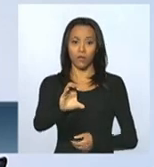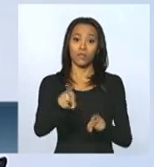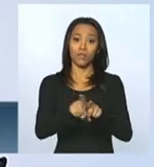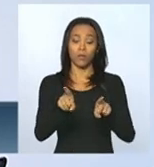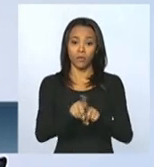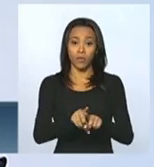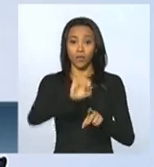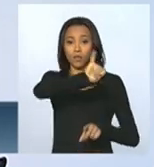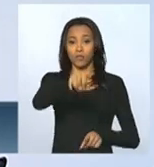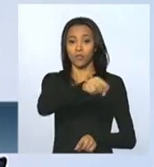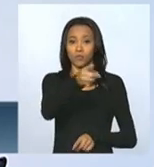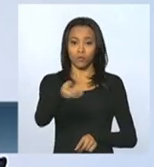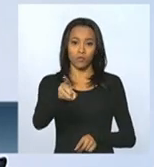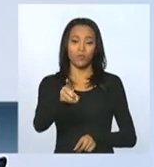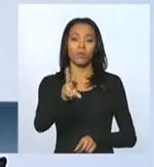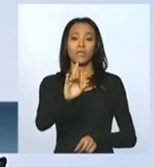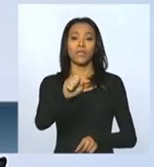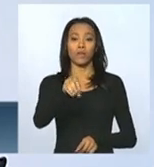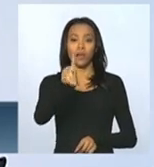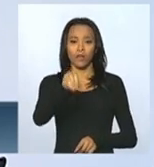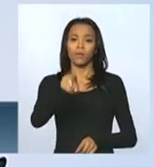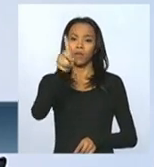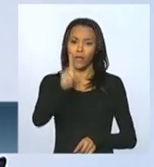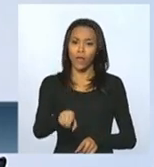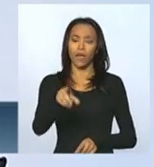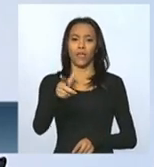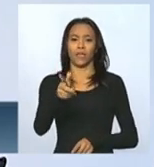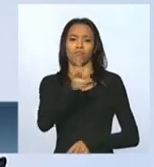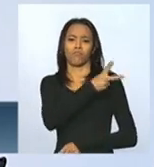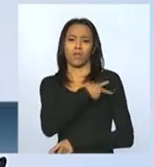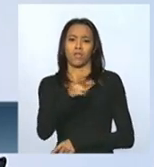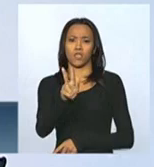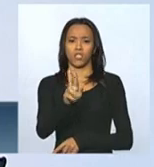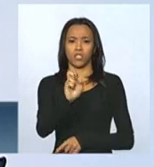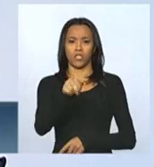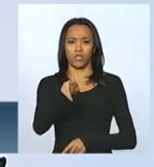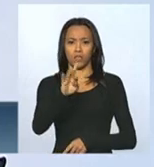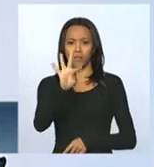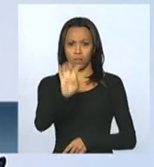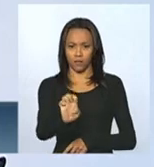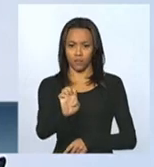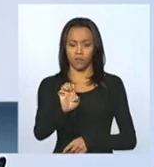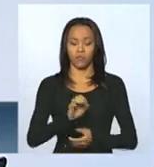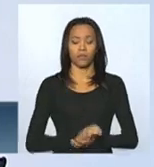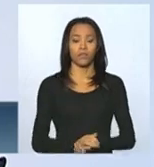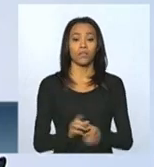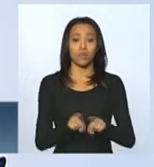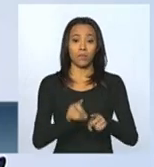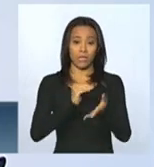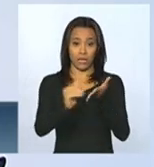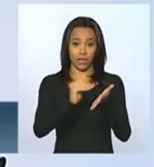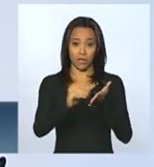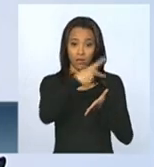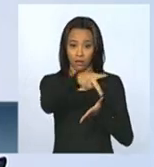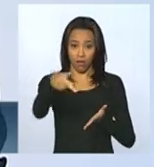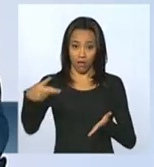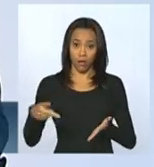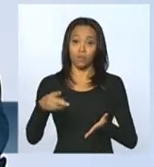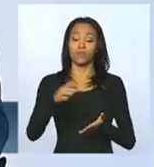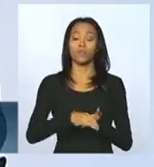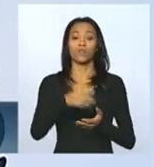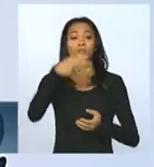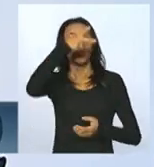João Ricardo Santa Rosa, gerente do SENAI, secretários municipais César Calegari da